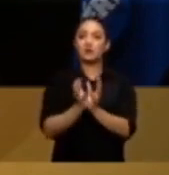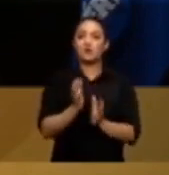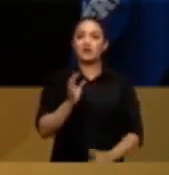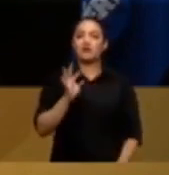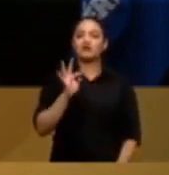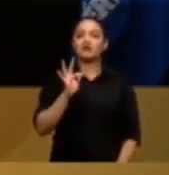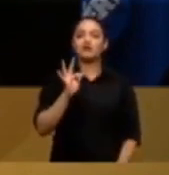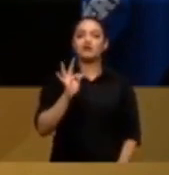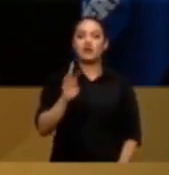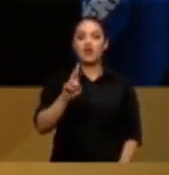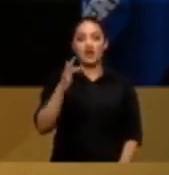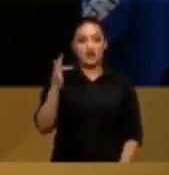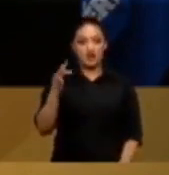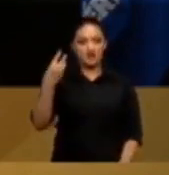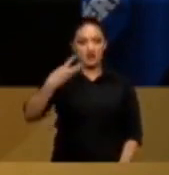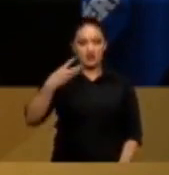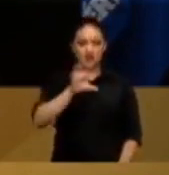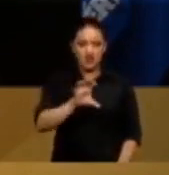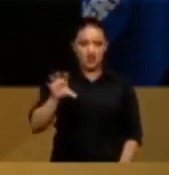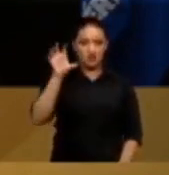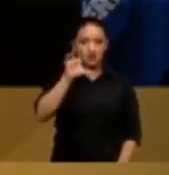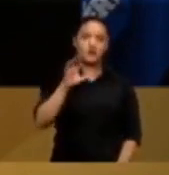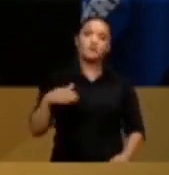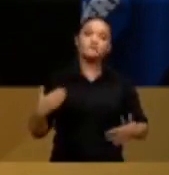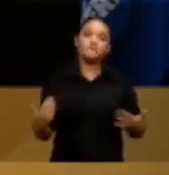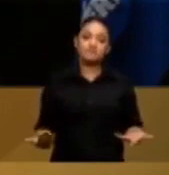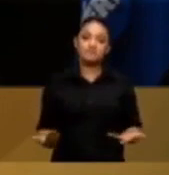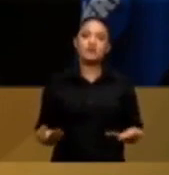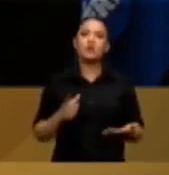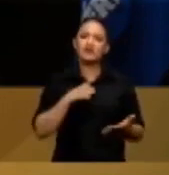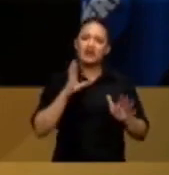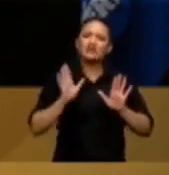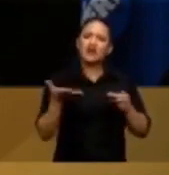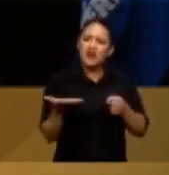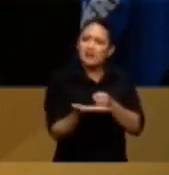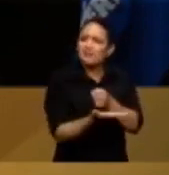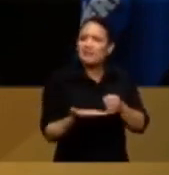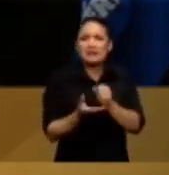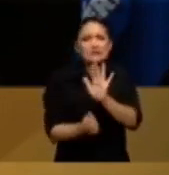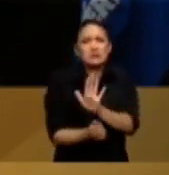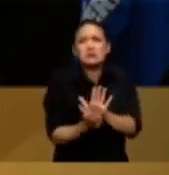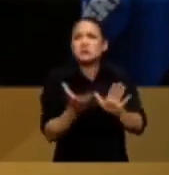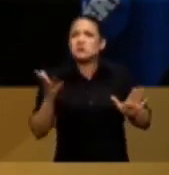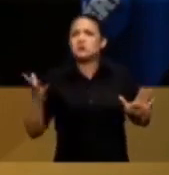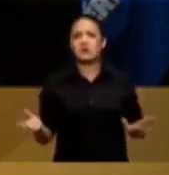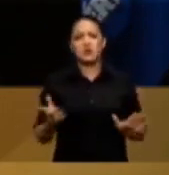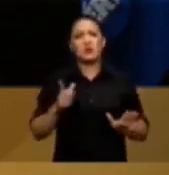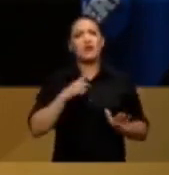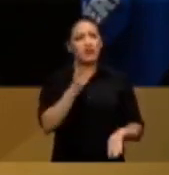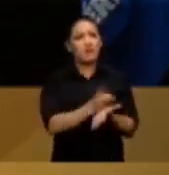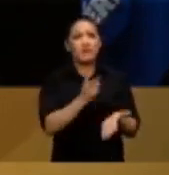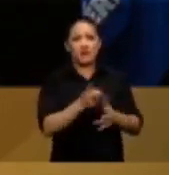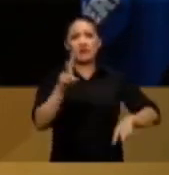3ª Região. Tem-se, pois, aí o fumus comis delicti. Antes, já era